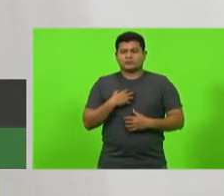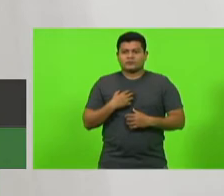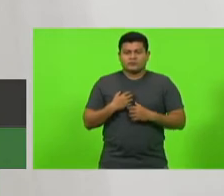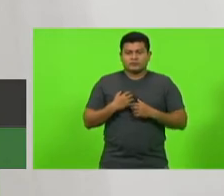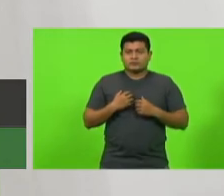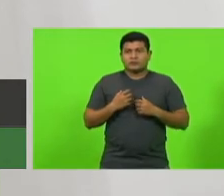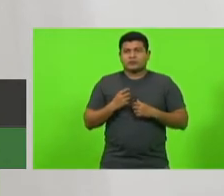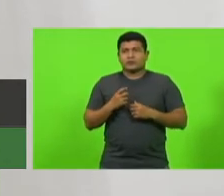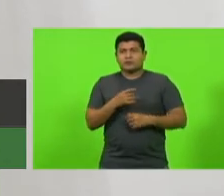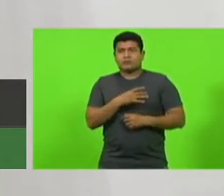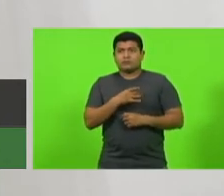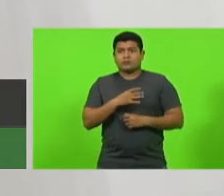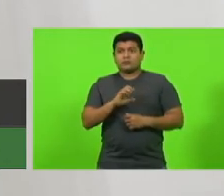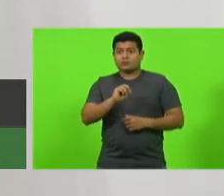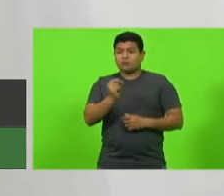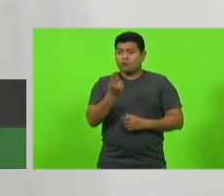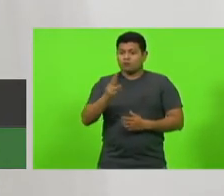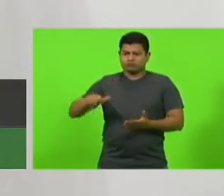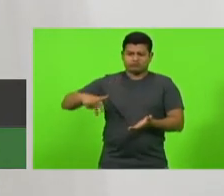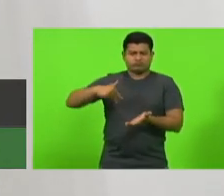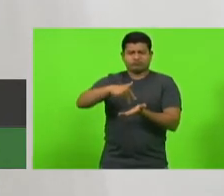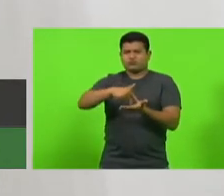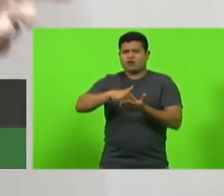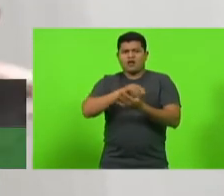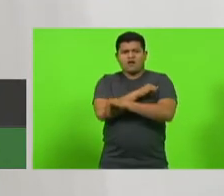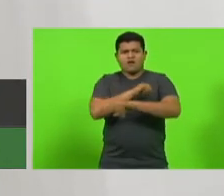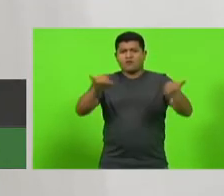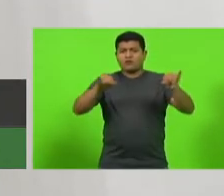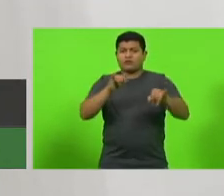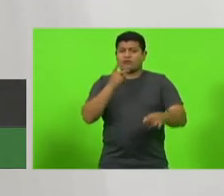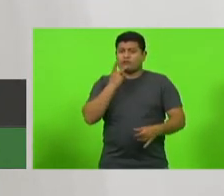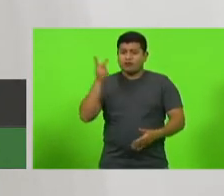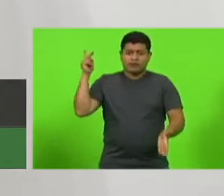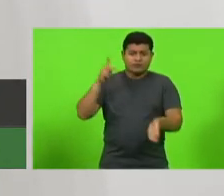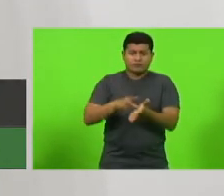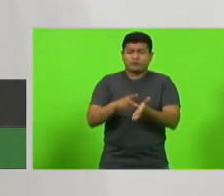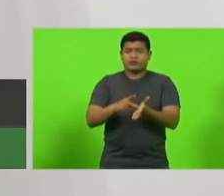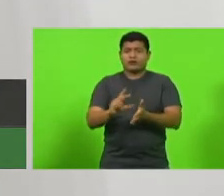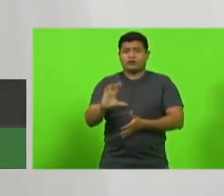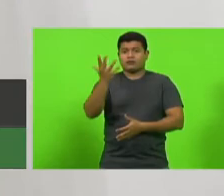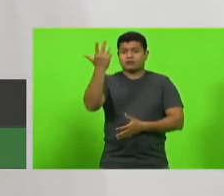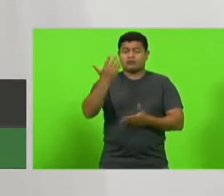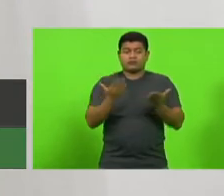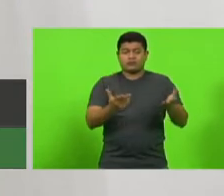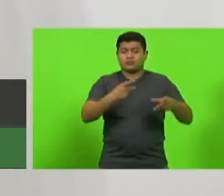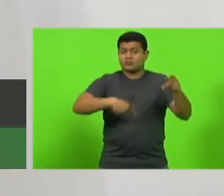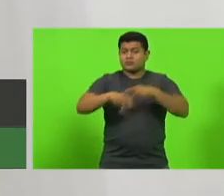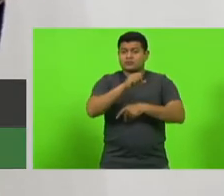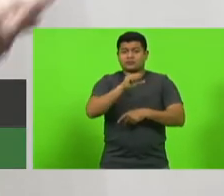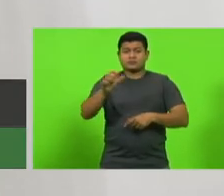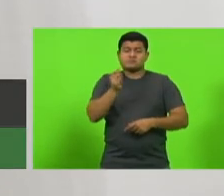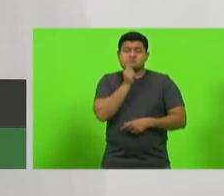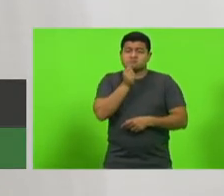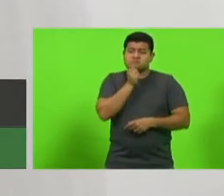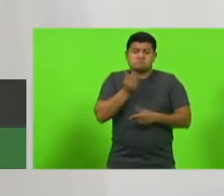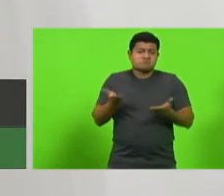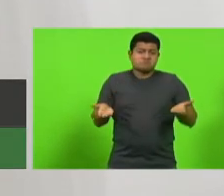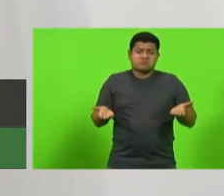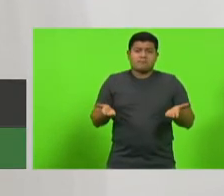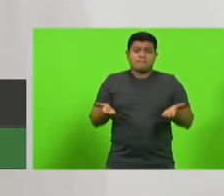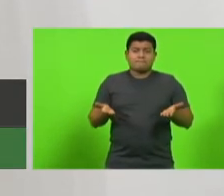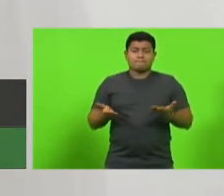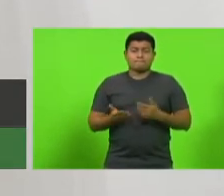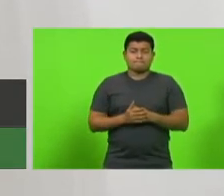na necessidade de falar, de ter que contar o que o catarinense não sabe, algo que nós aqui nessa casa não